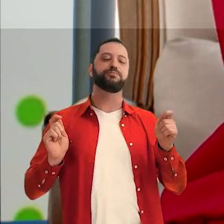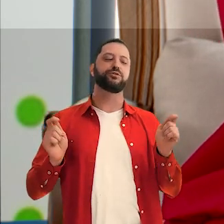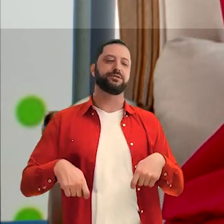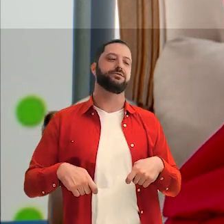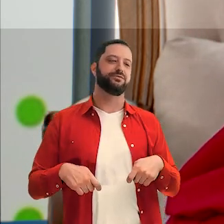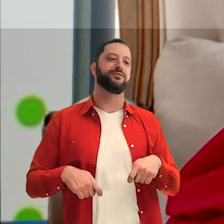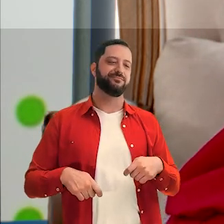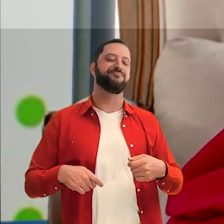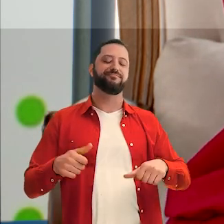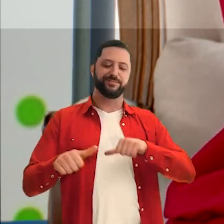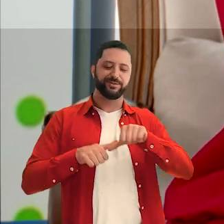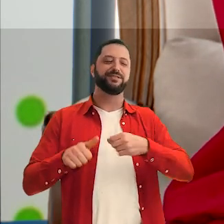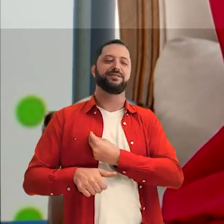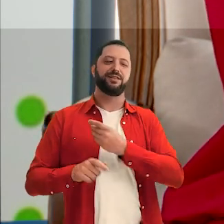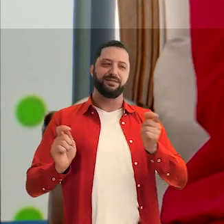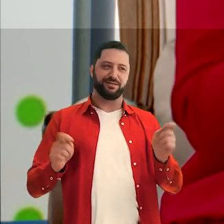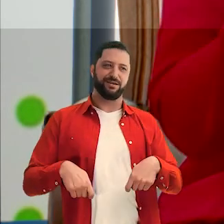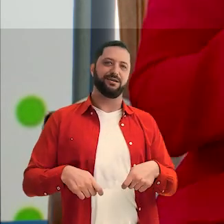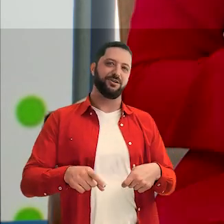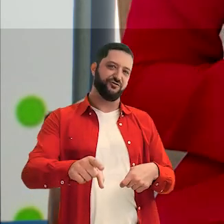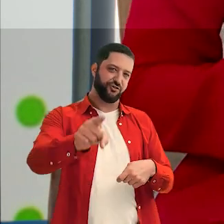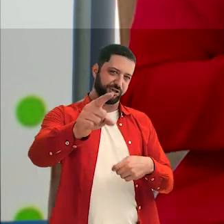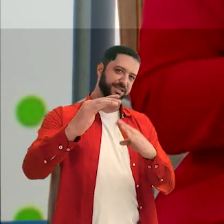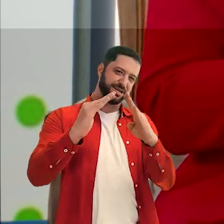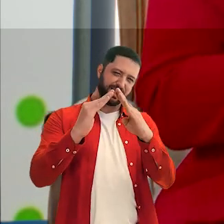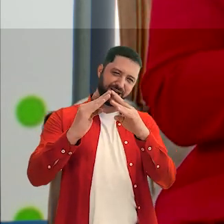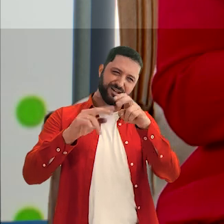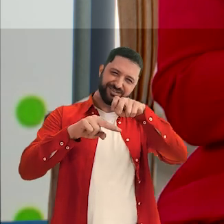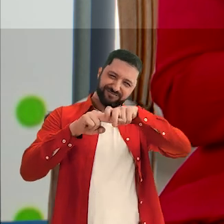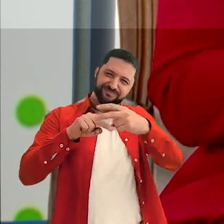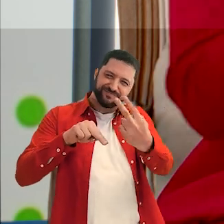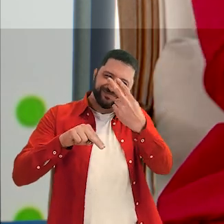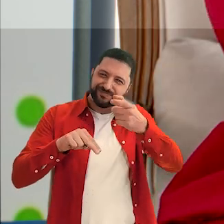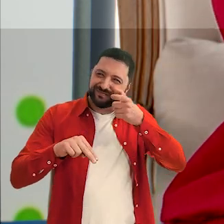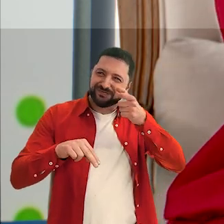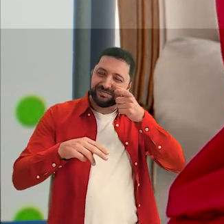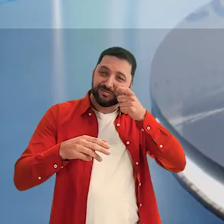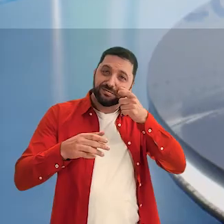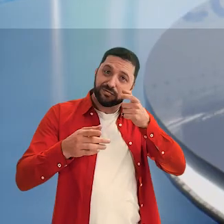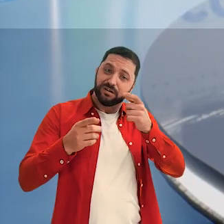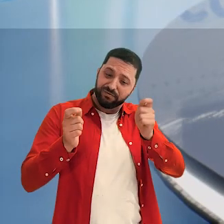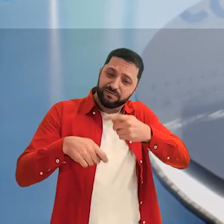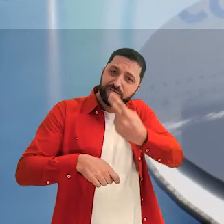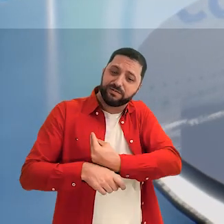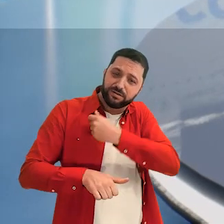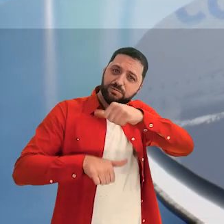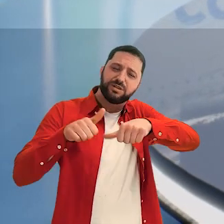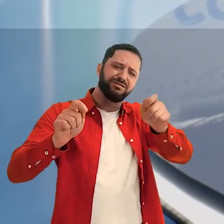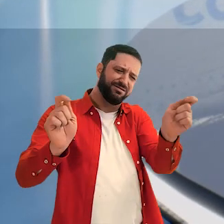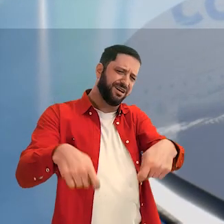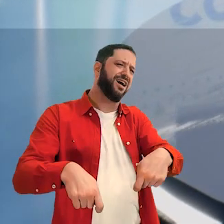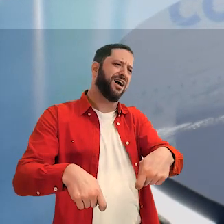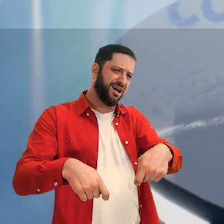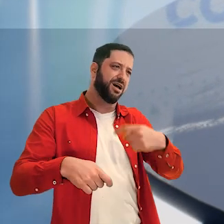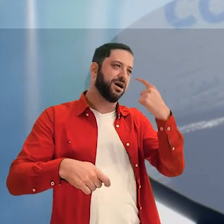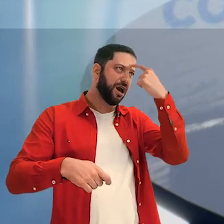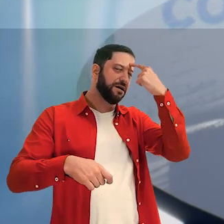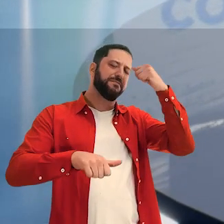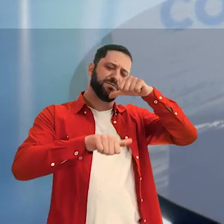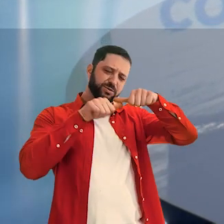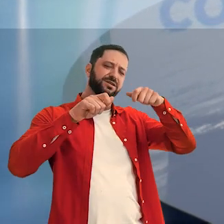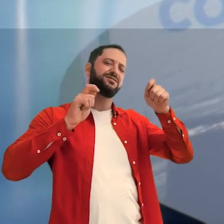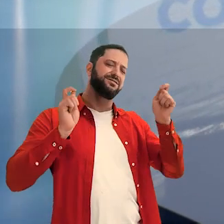é possível uma transformação. Então, você que está em casa, você precisa entender que é possível ter uma mudança de vida, é possível ter uma mudança